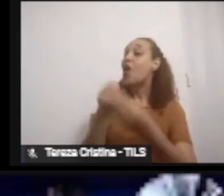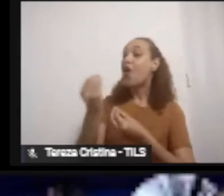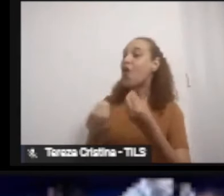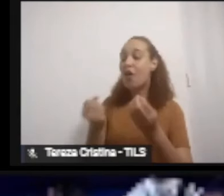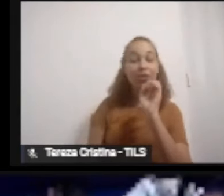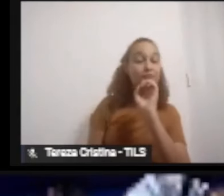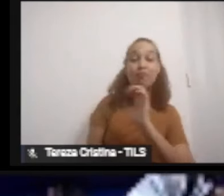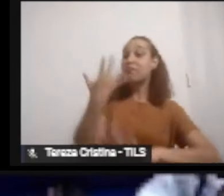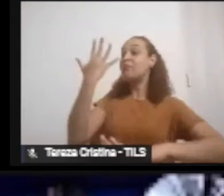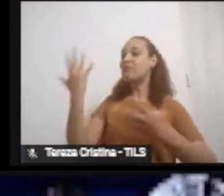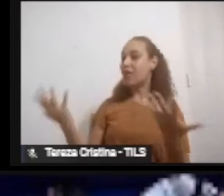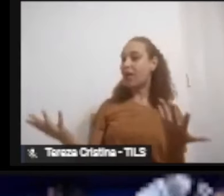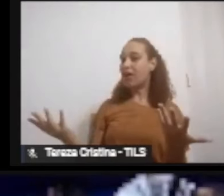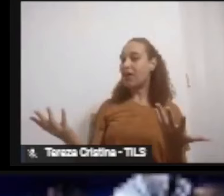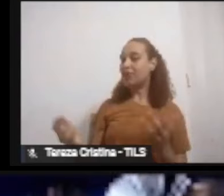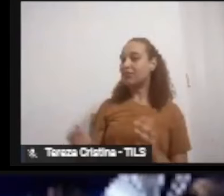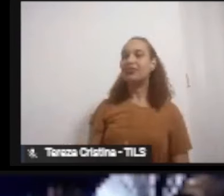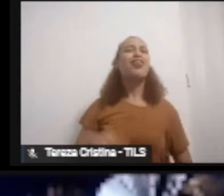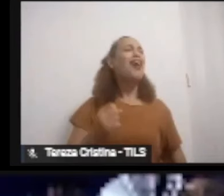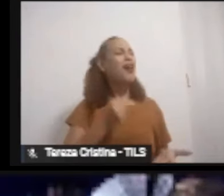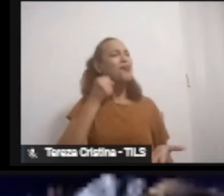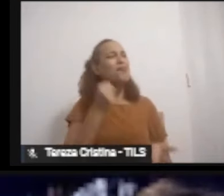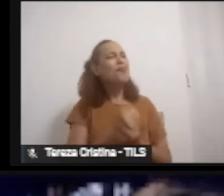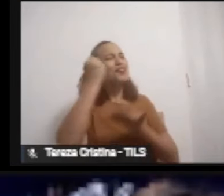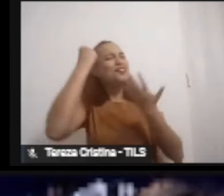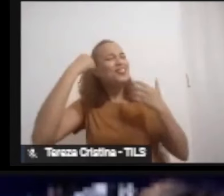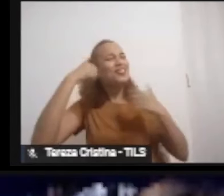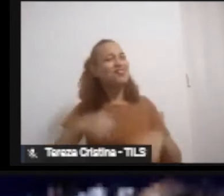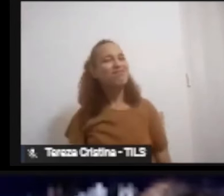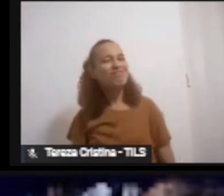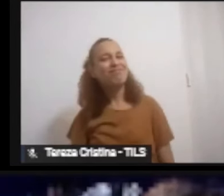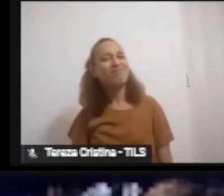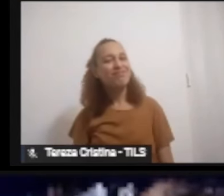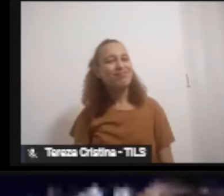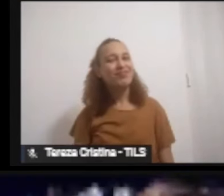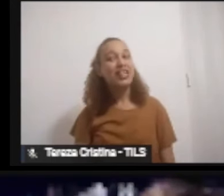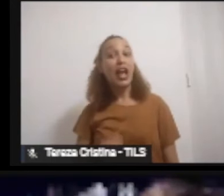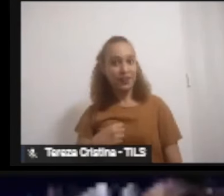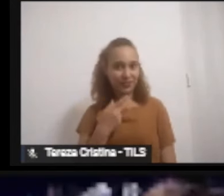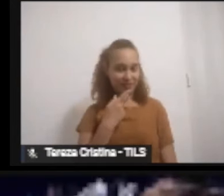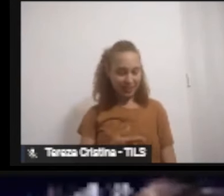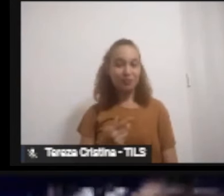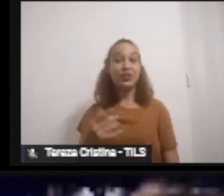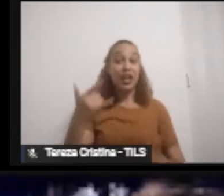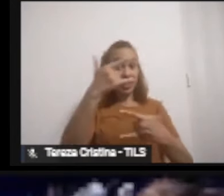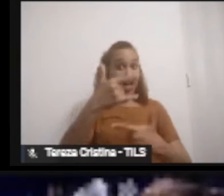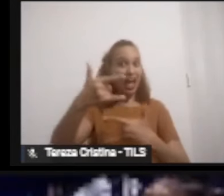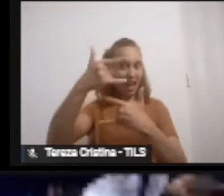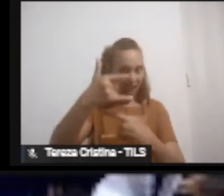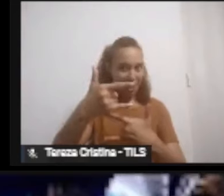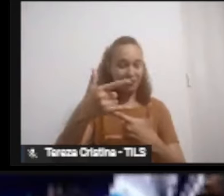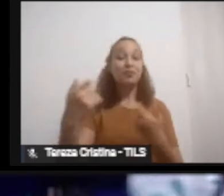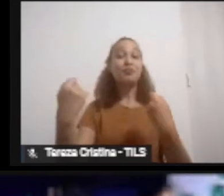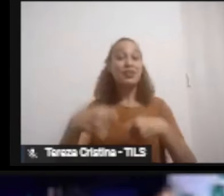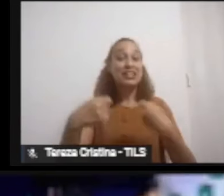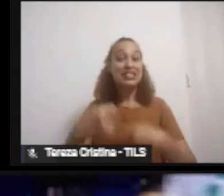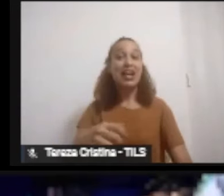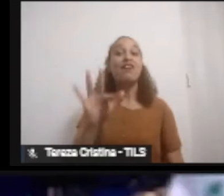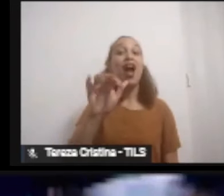Casa de João. Puxa vida! Eu falei que essa live tinha que ser com Fafá, porque a